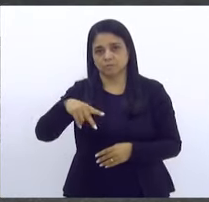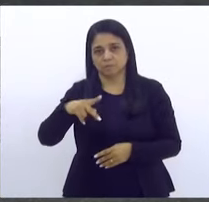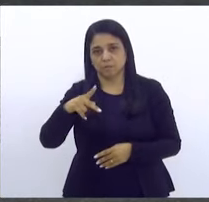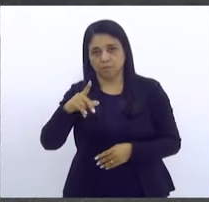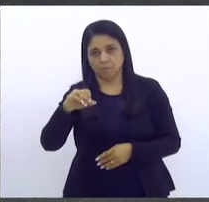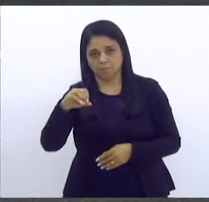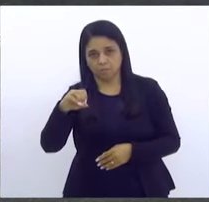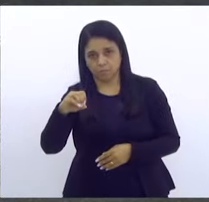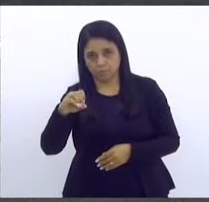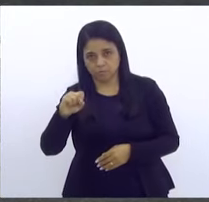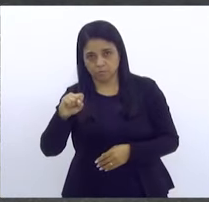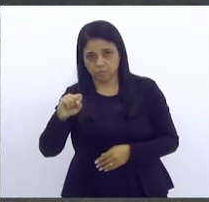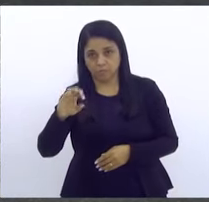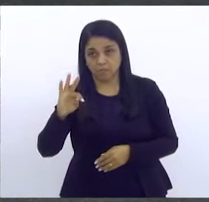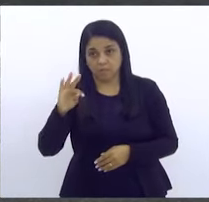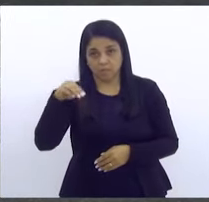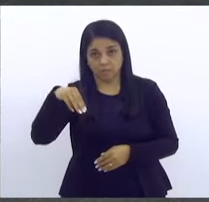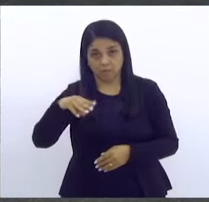cultuar